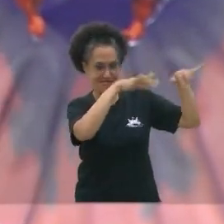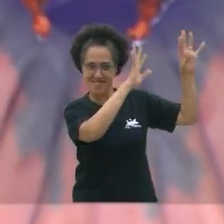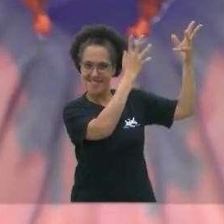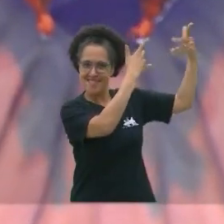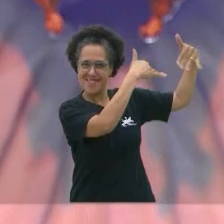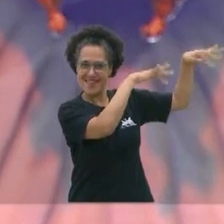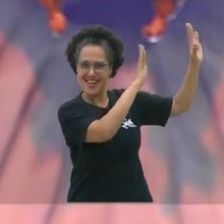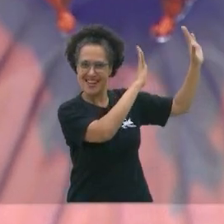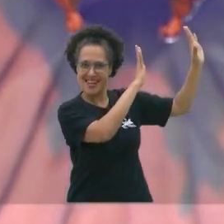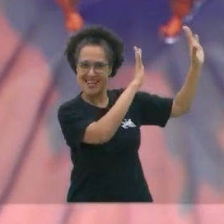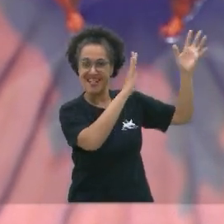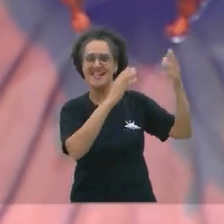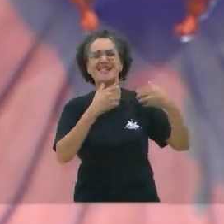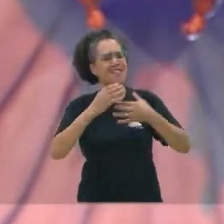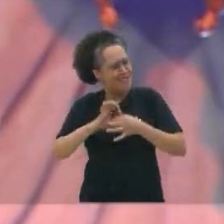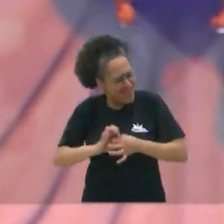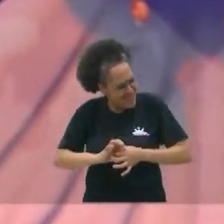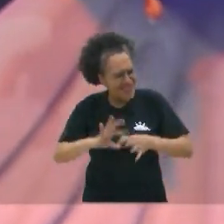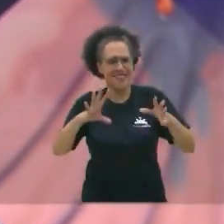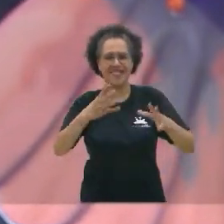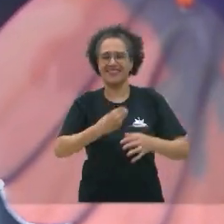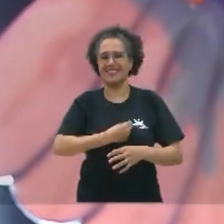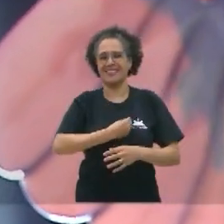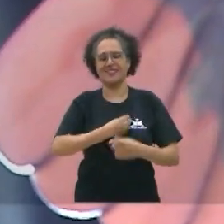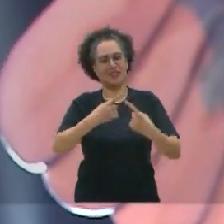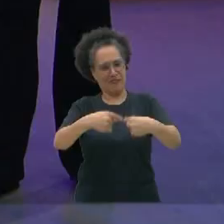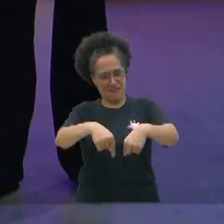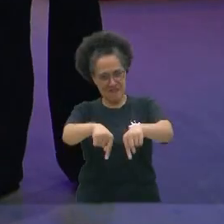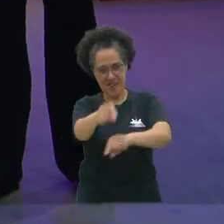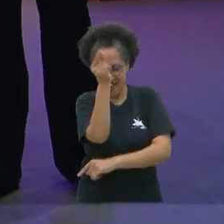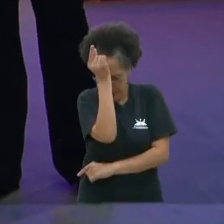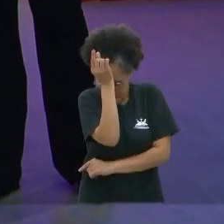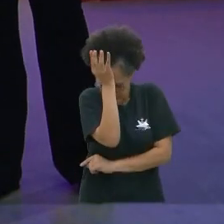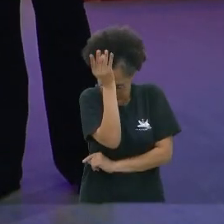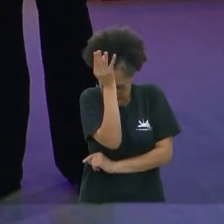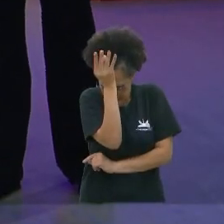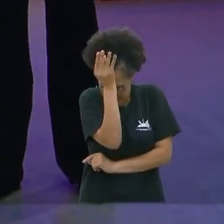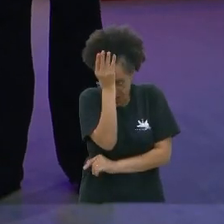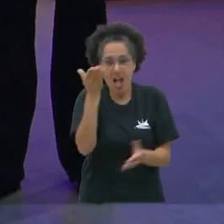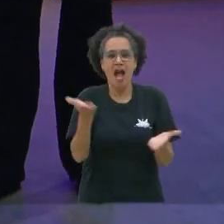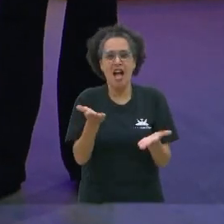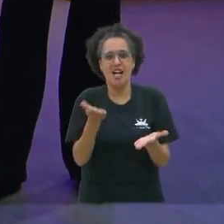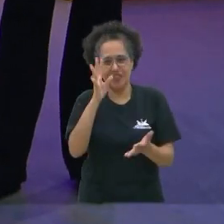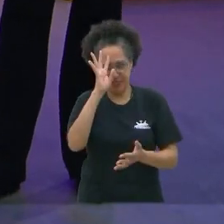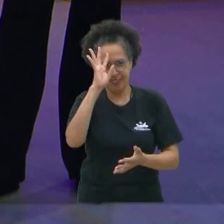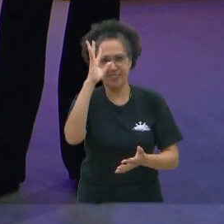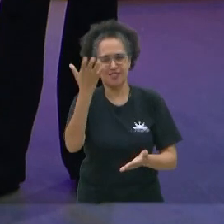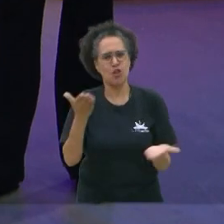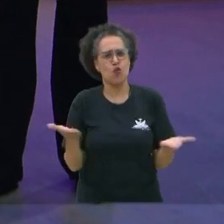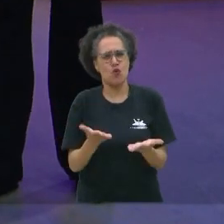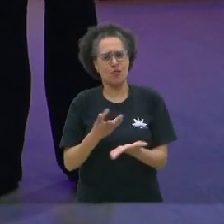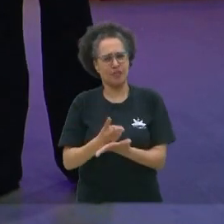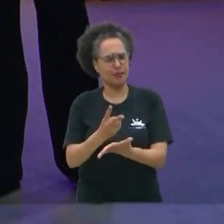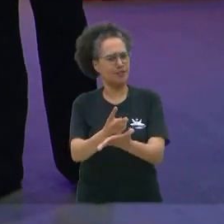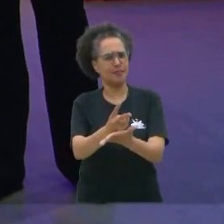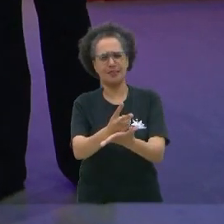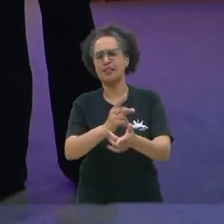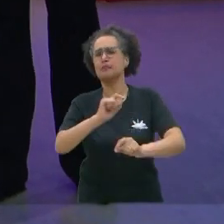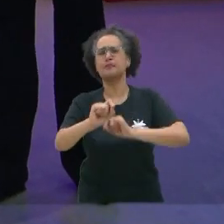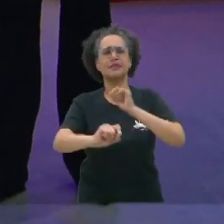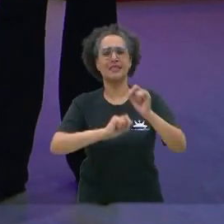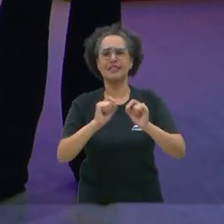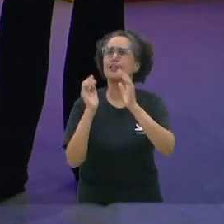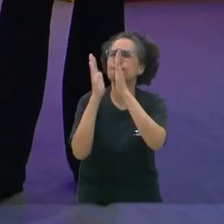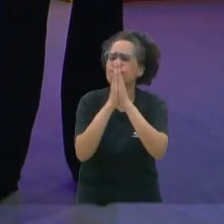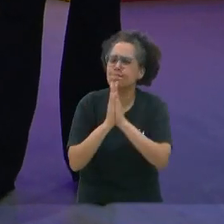vida... Se lança no Espírito Santo, porque o Pentecostes acontece agora, hoje e sempre, para quem clamar